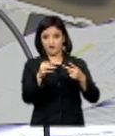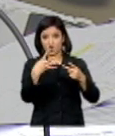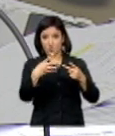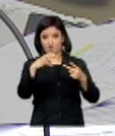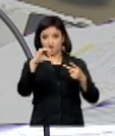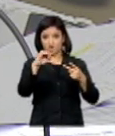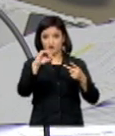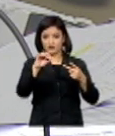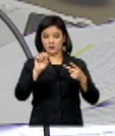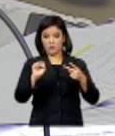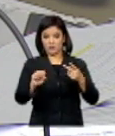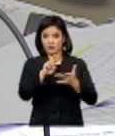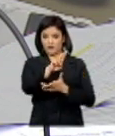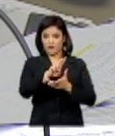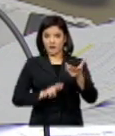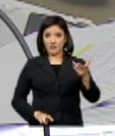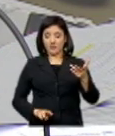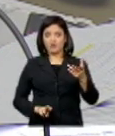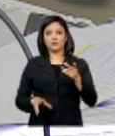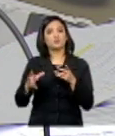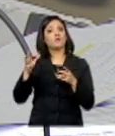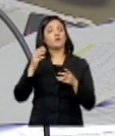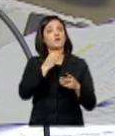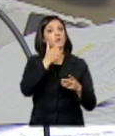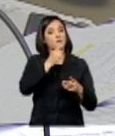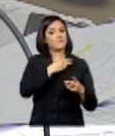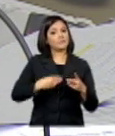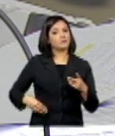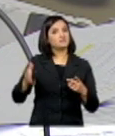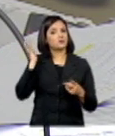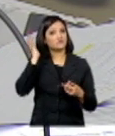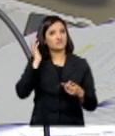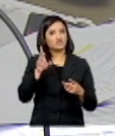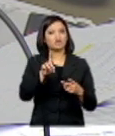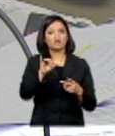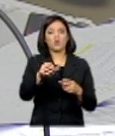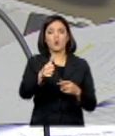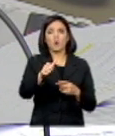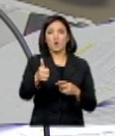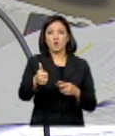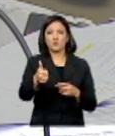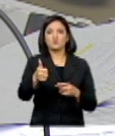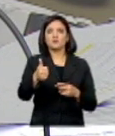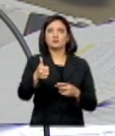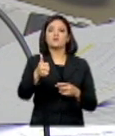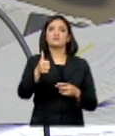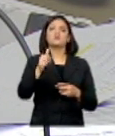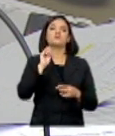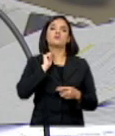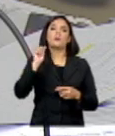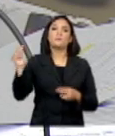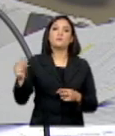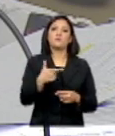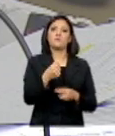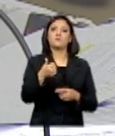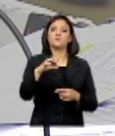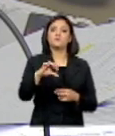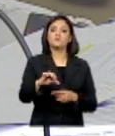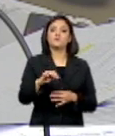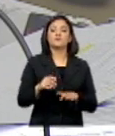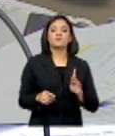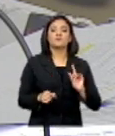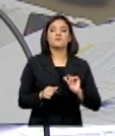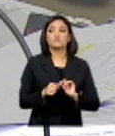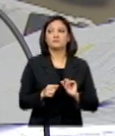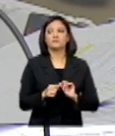rosa bebê essa mais recente de 11 e 14 de 2019 o que fez é o